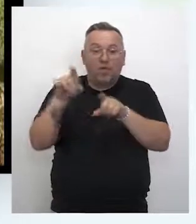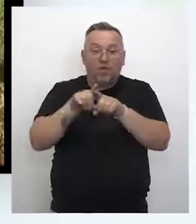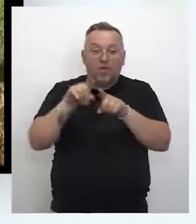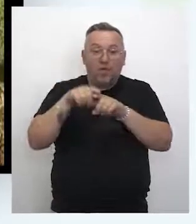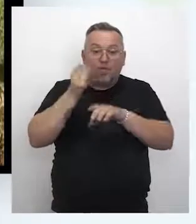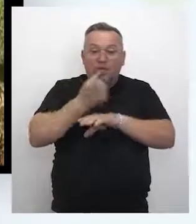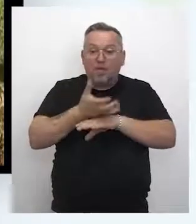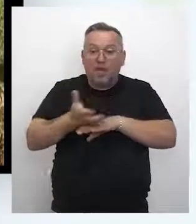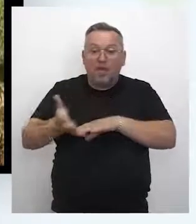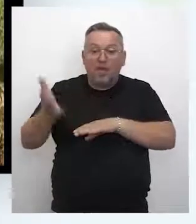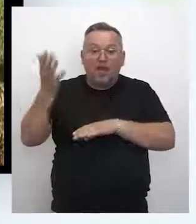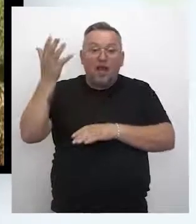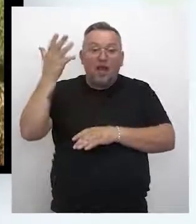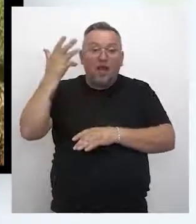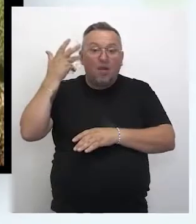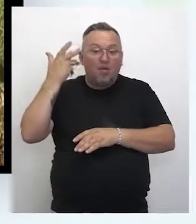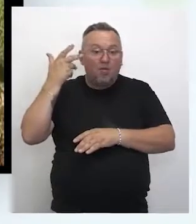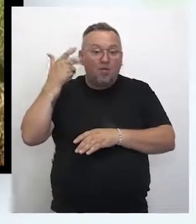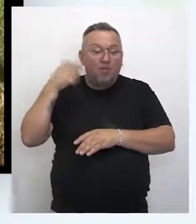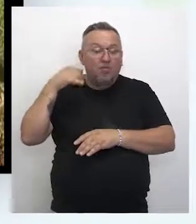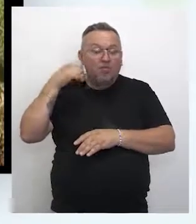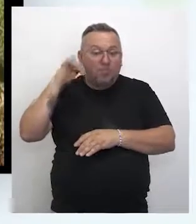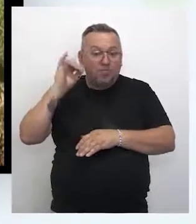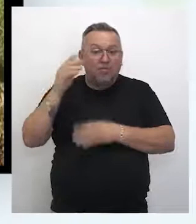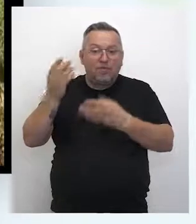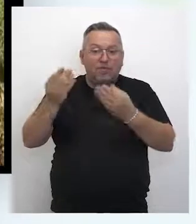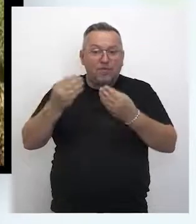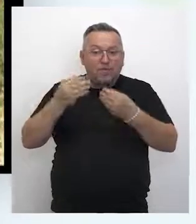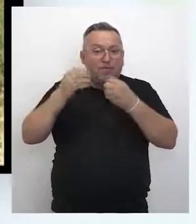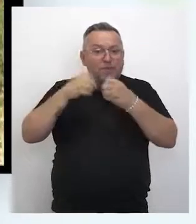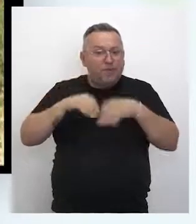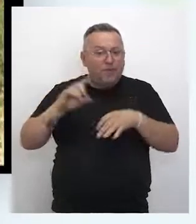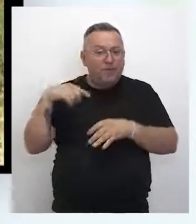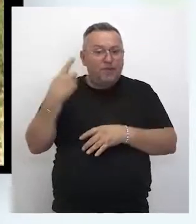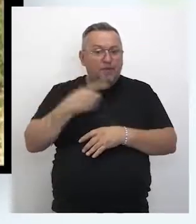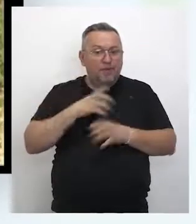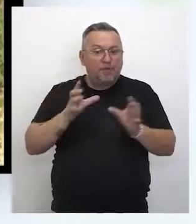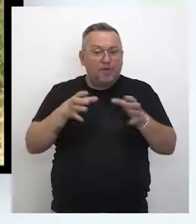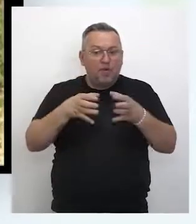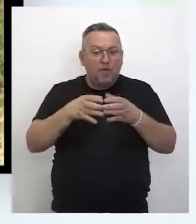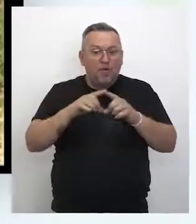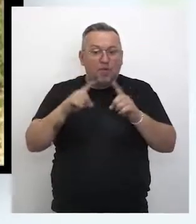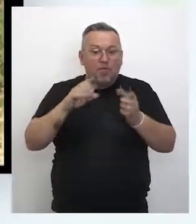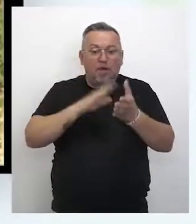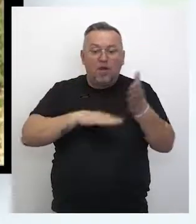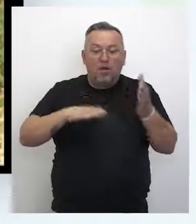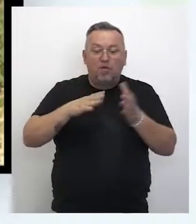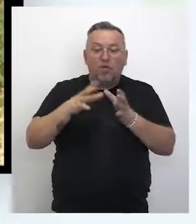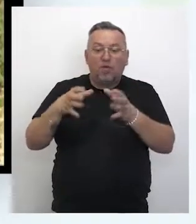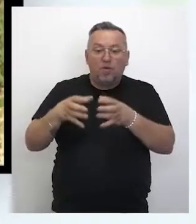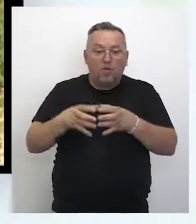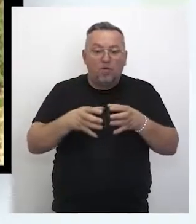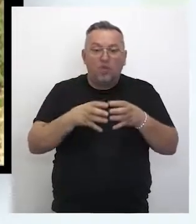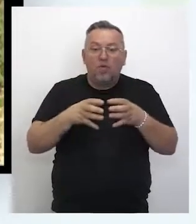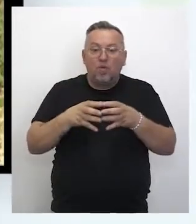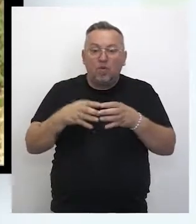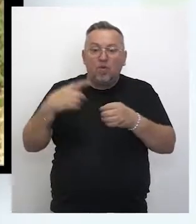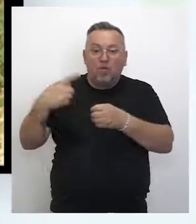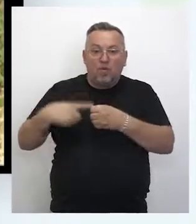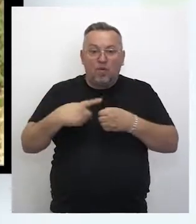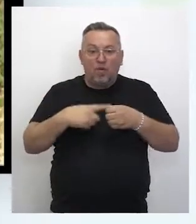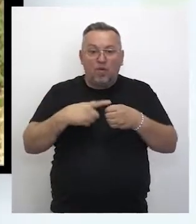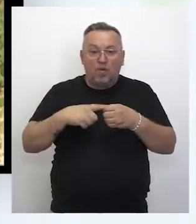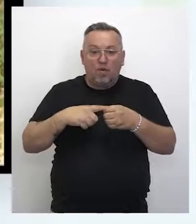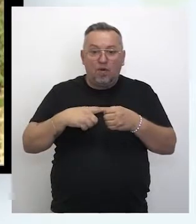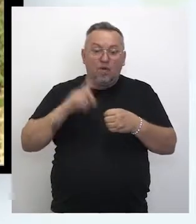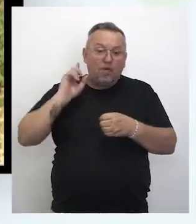de animal, e isso acaba prejudicando não só a nossa comunidade, mas todas as comunidades do município de